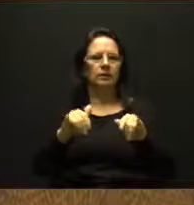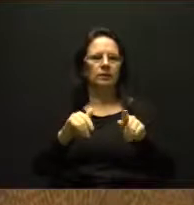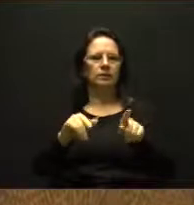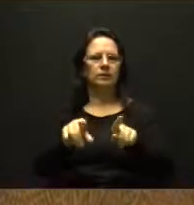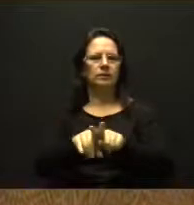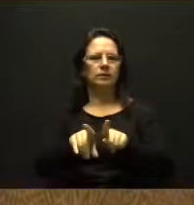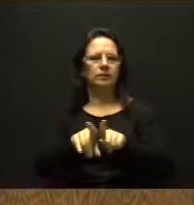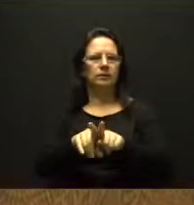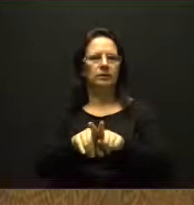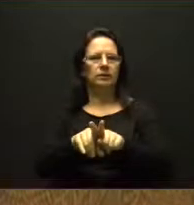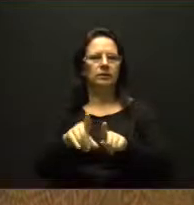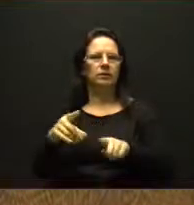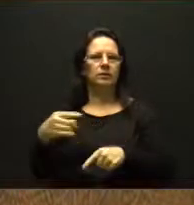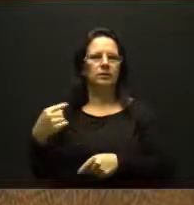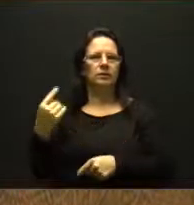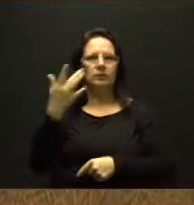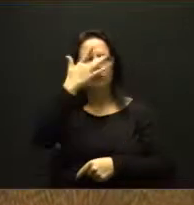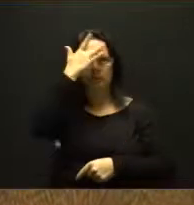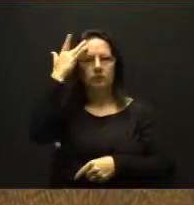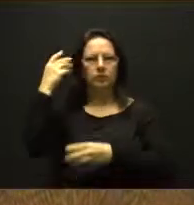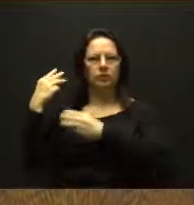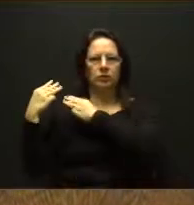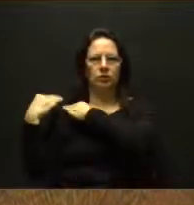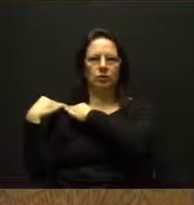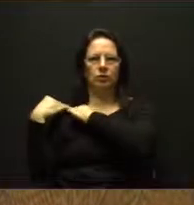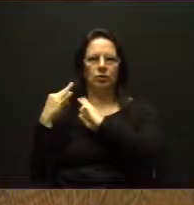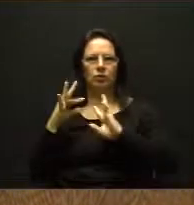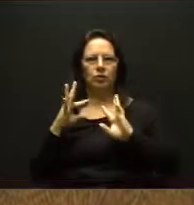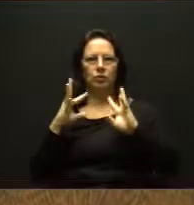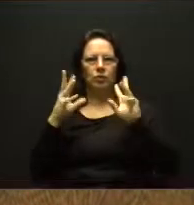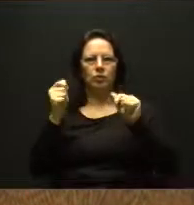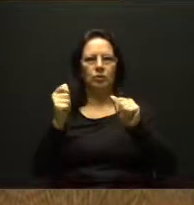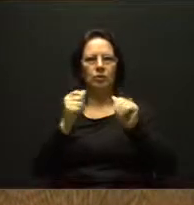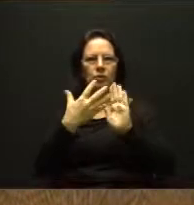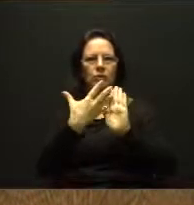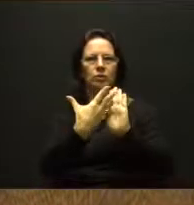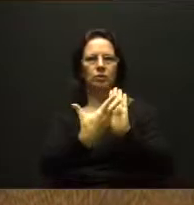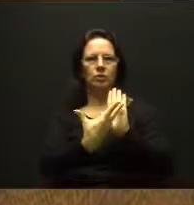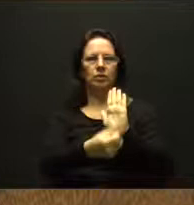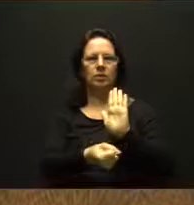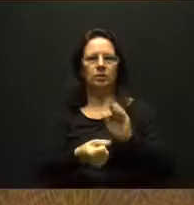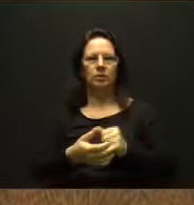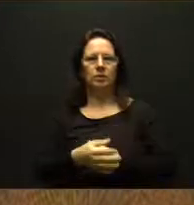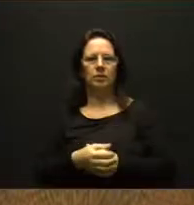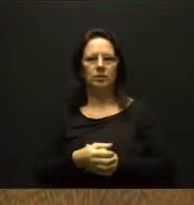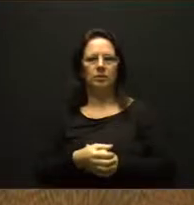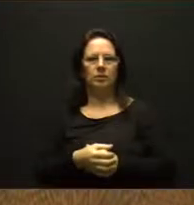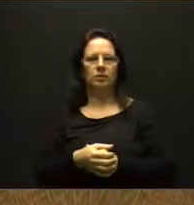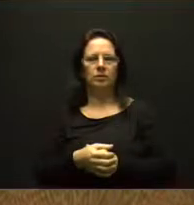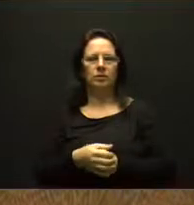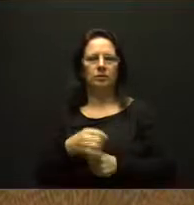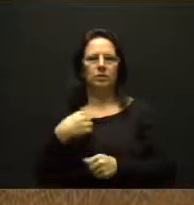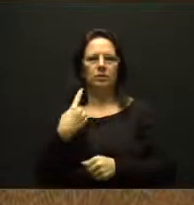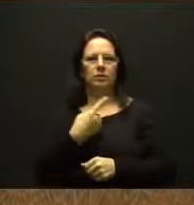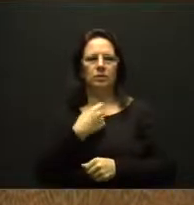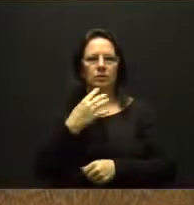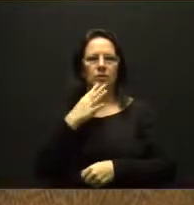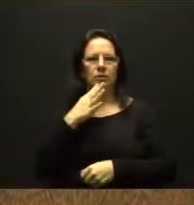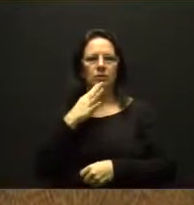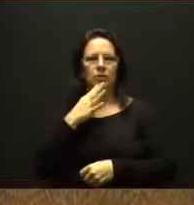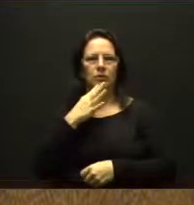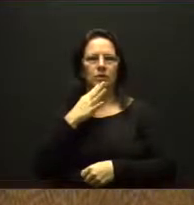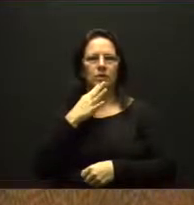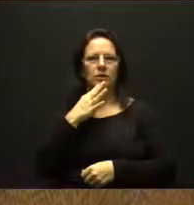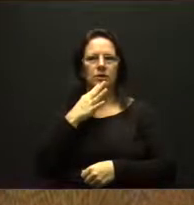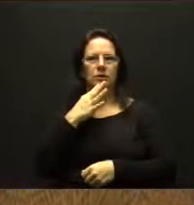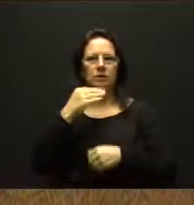quanto ao mérito o cabo é o douto plenário decide a conveniência oportunidade de sua aprovação salvo melhor juízo esse é o